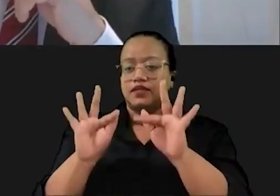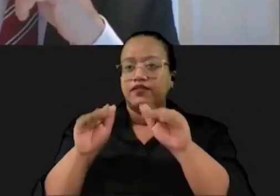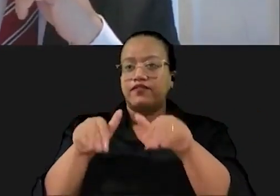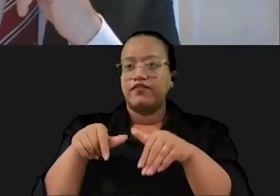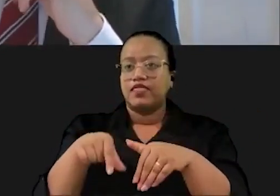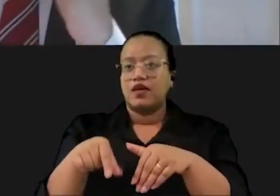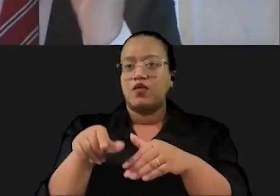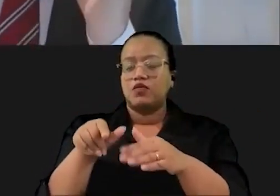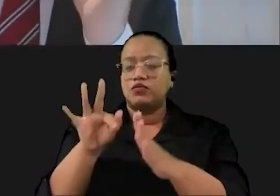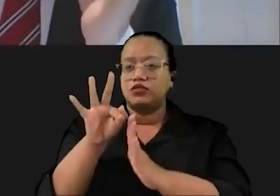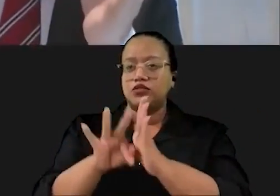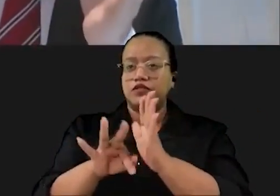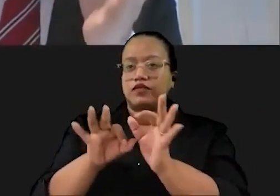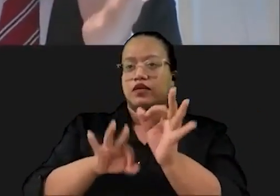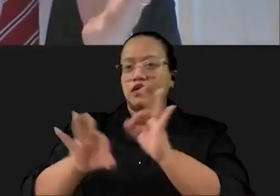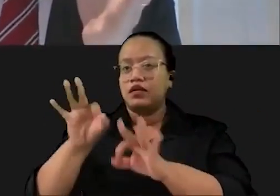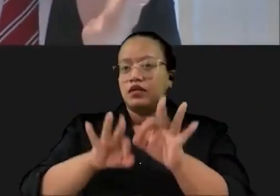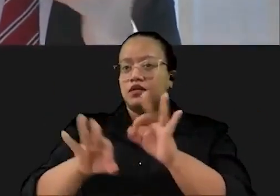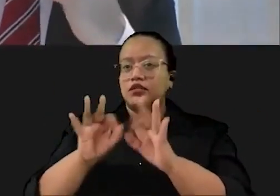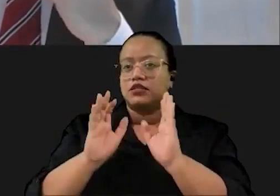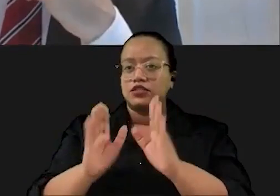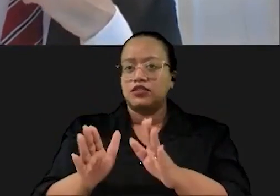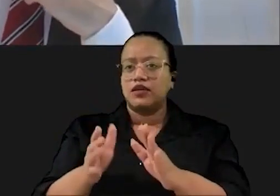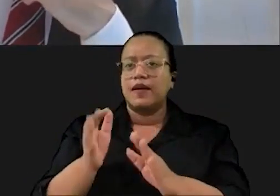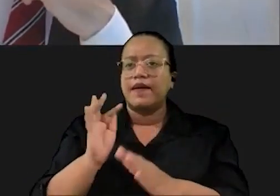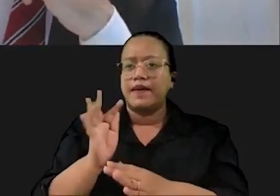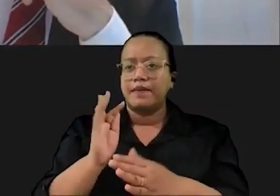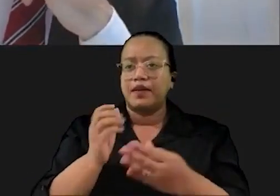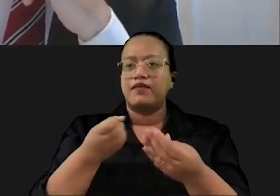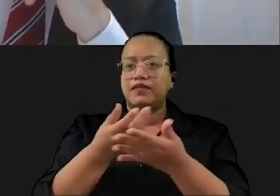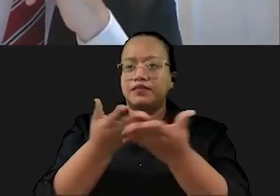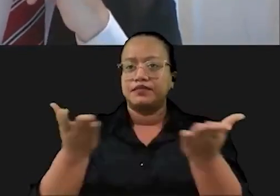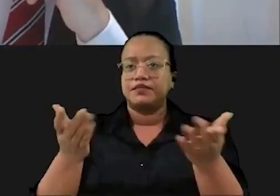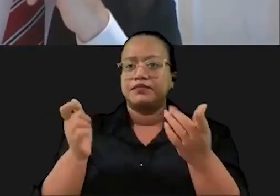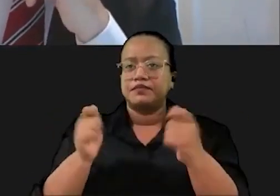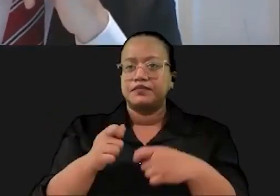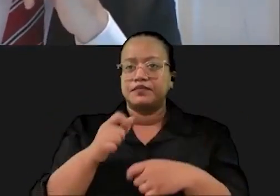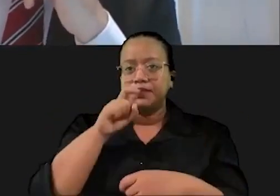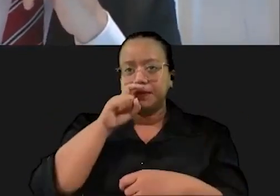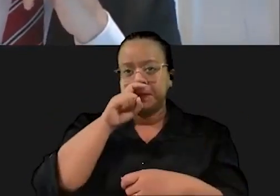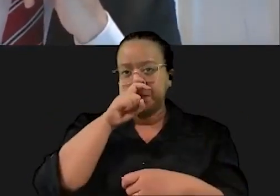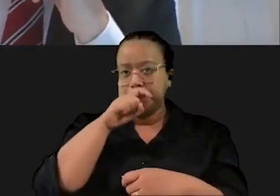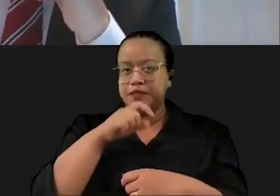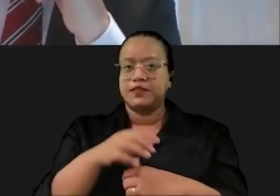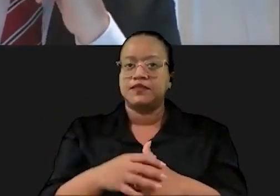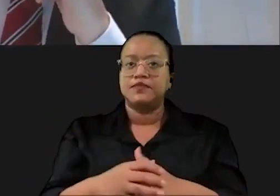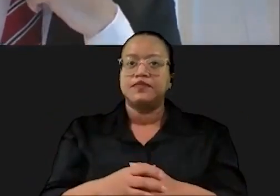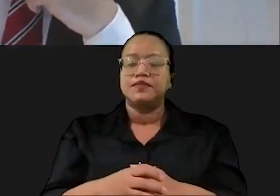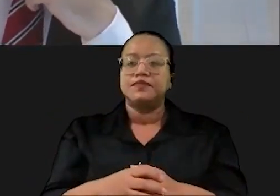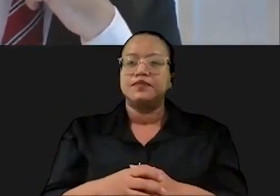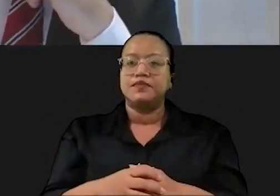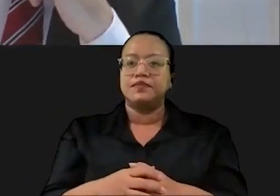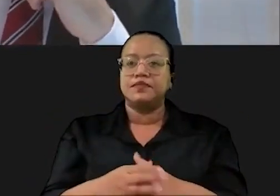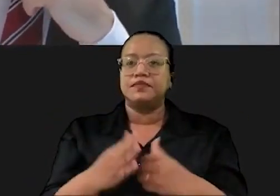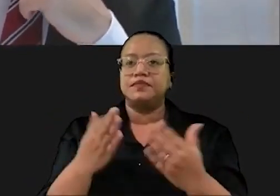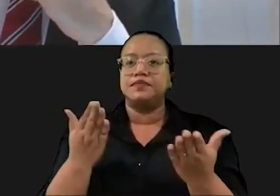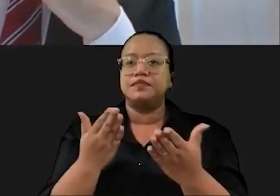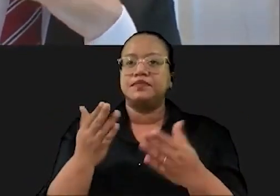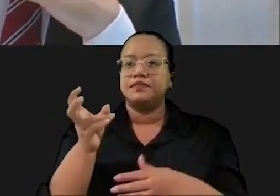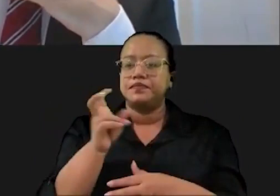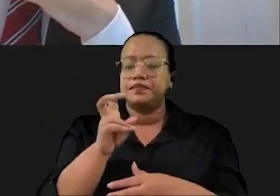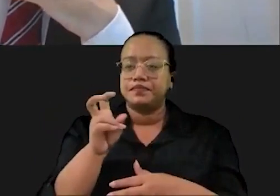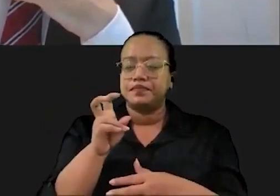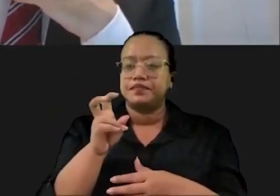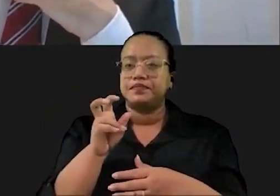todos. E o quinto fluxo disponível em relação ao INSS, ainda em construção, é a